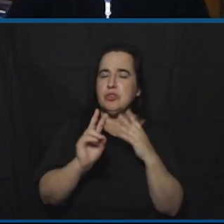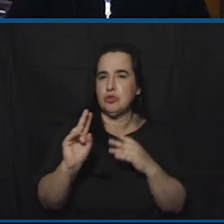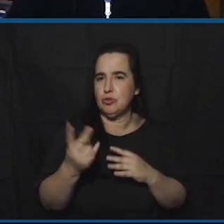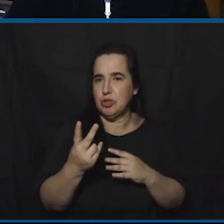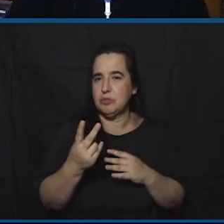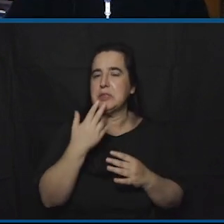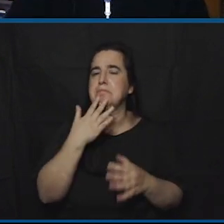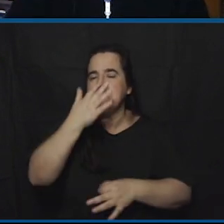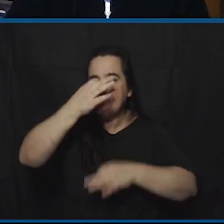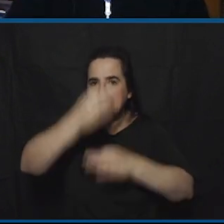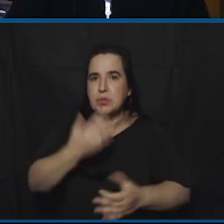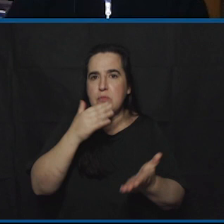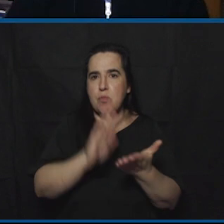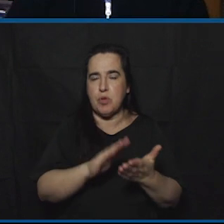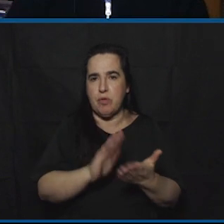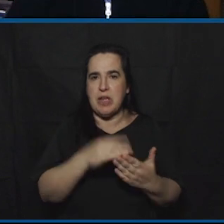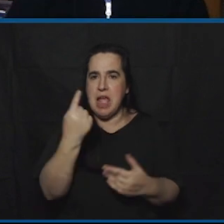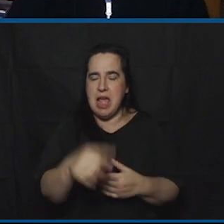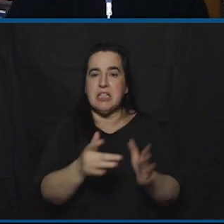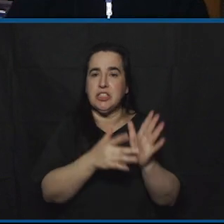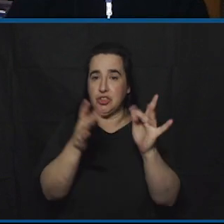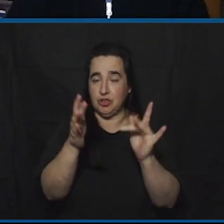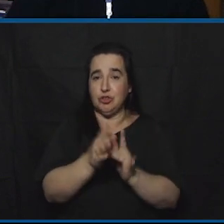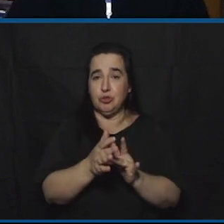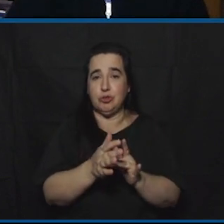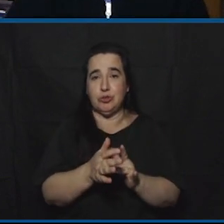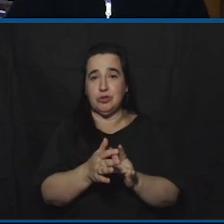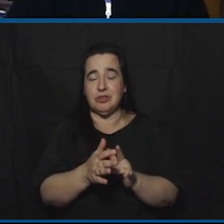que confirmam justamente que este Cristo